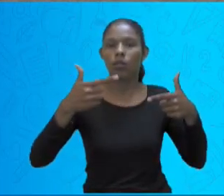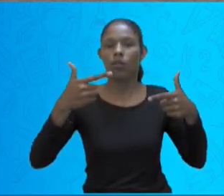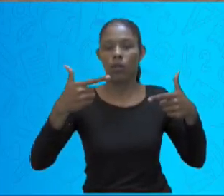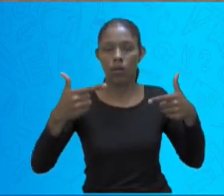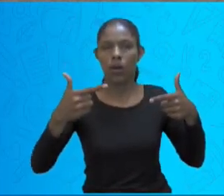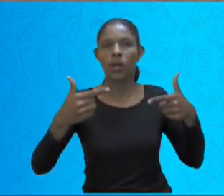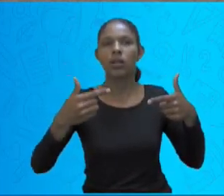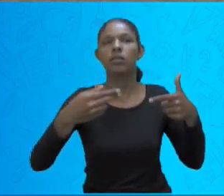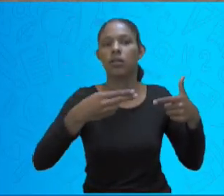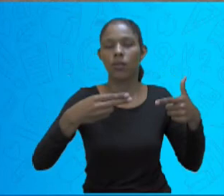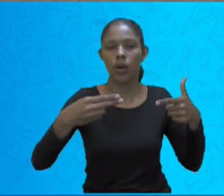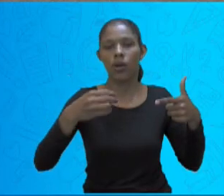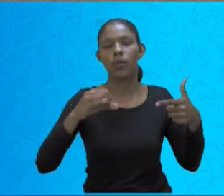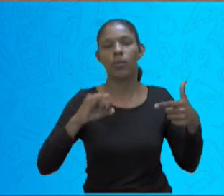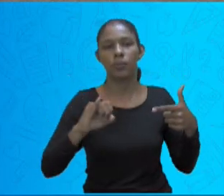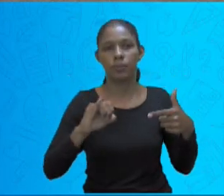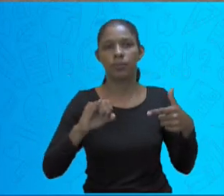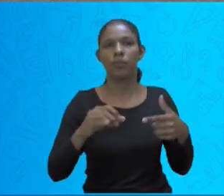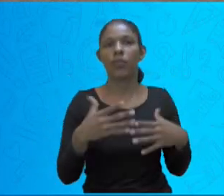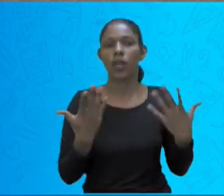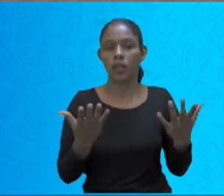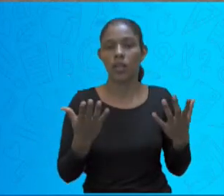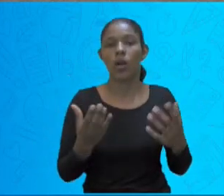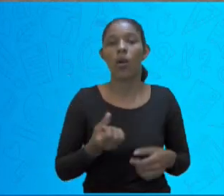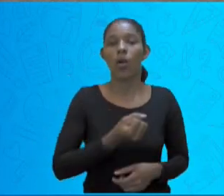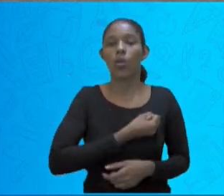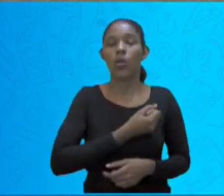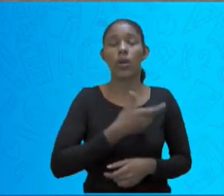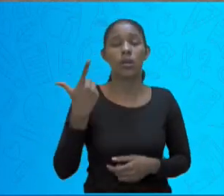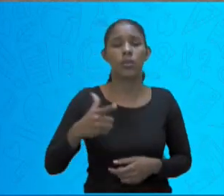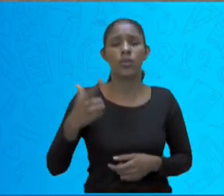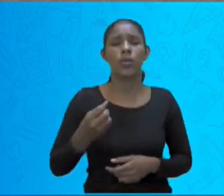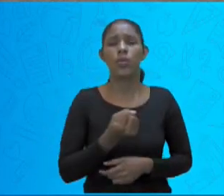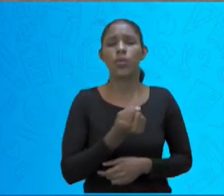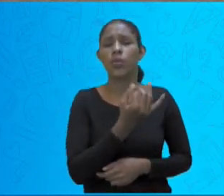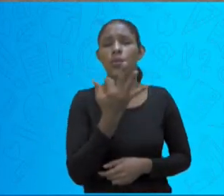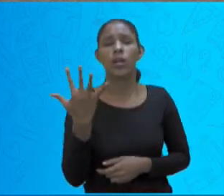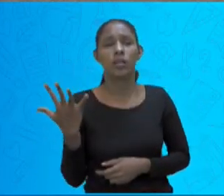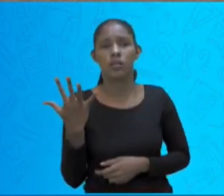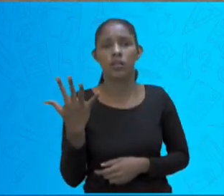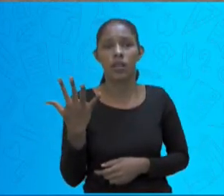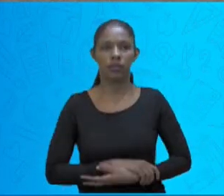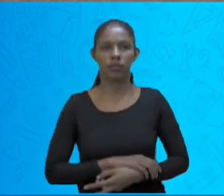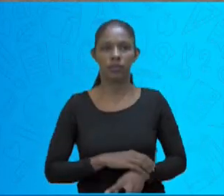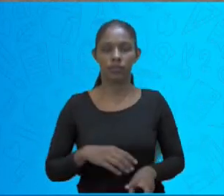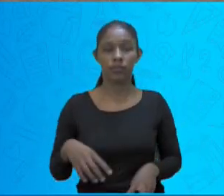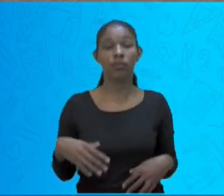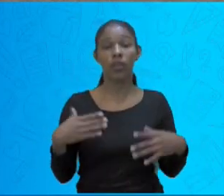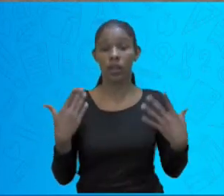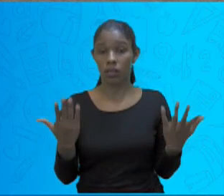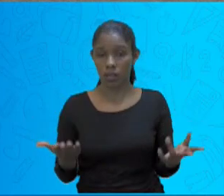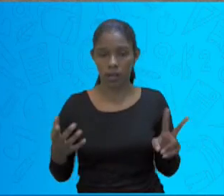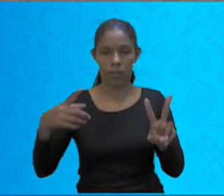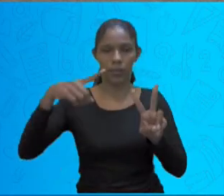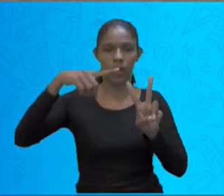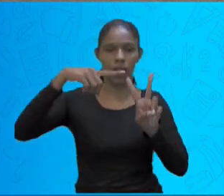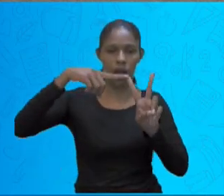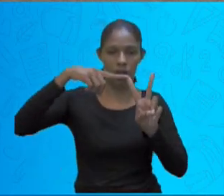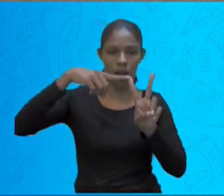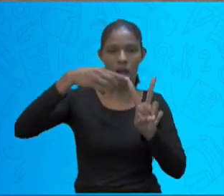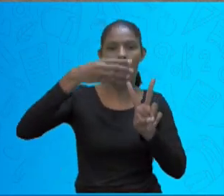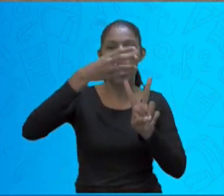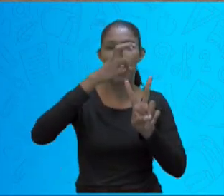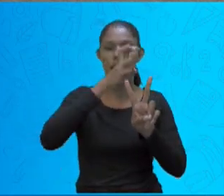2 se repetiu? 1, 2, 3, 4, 5 vezes. 2 elevado à quinta potência. Logo, raiz quinta